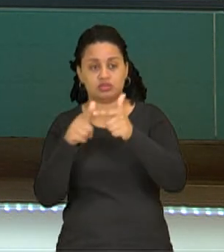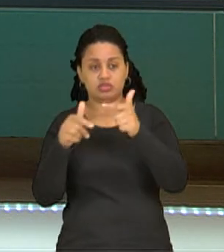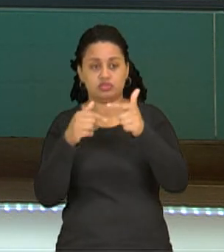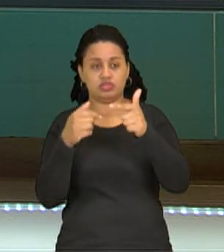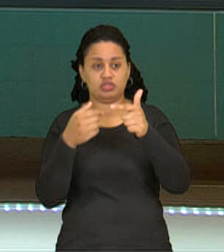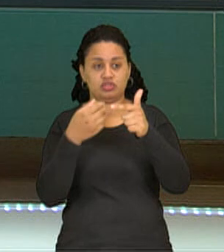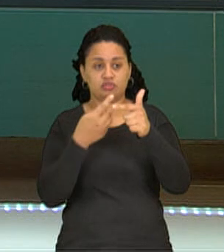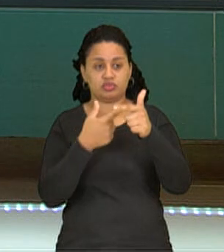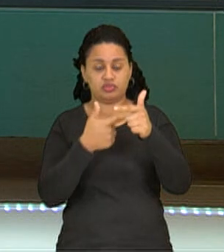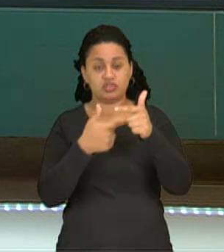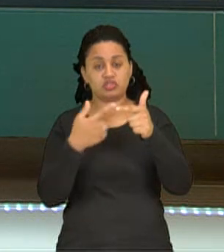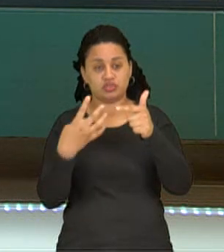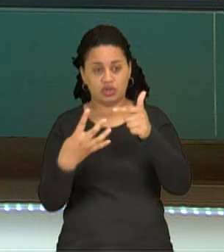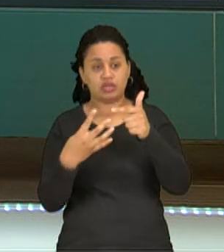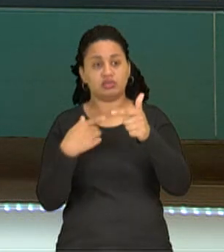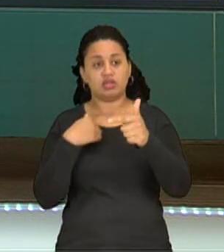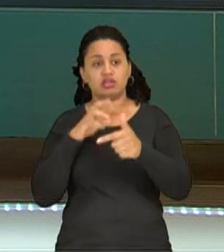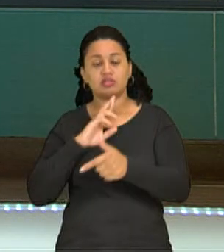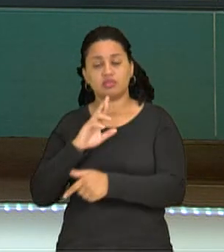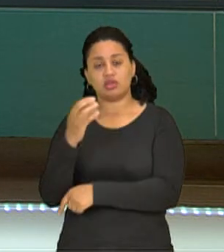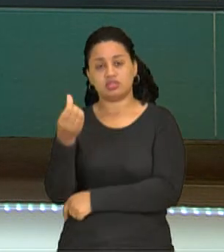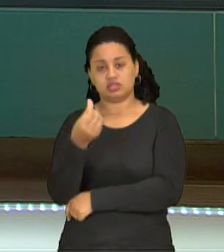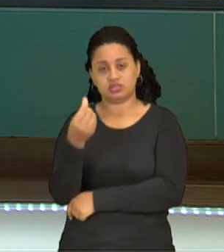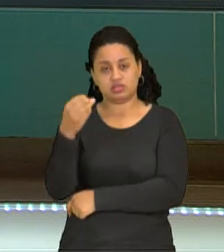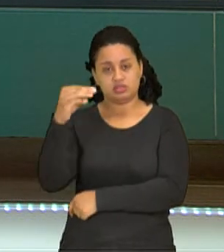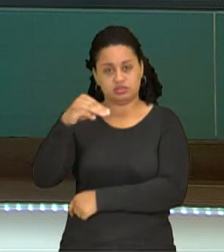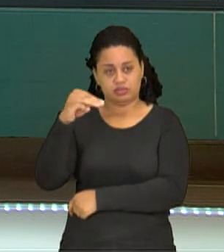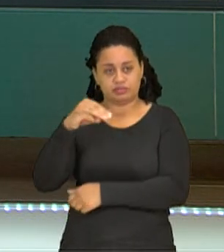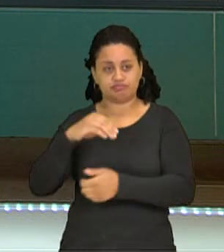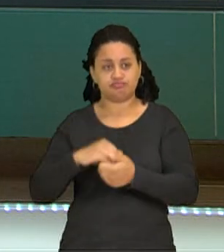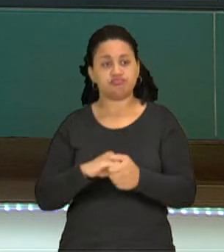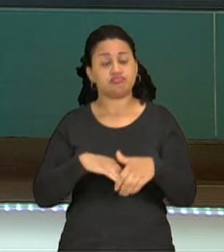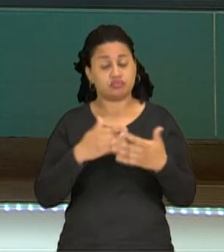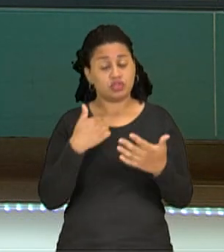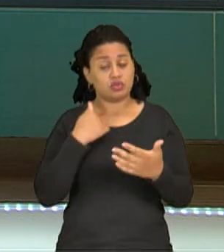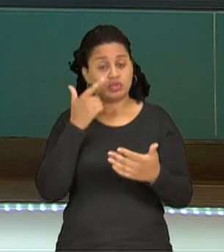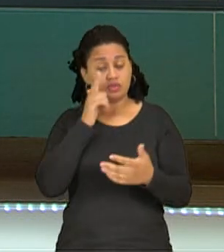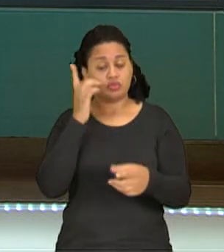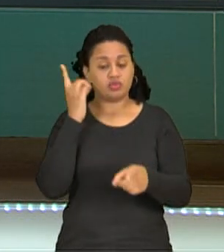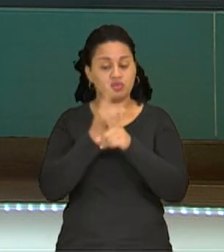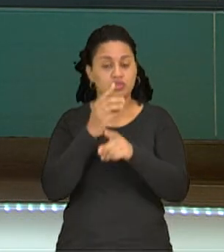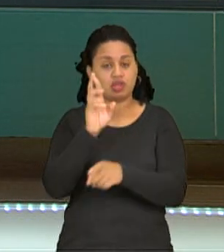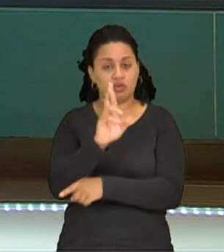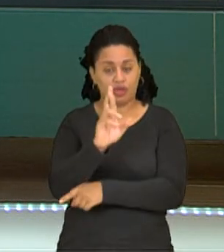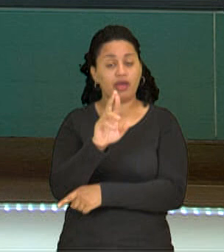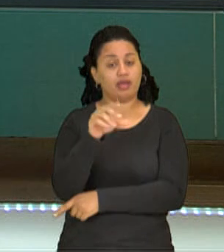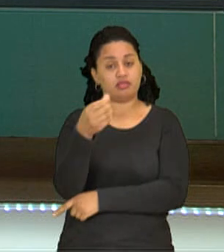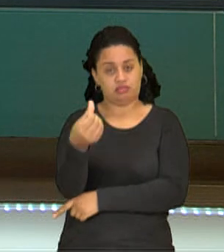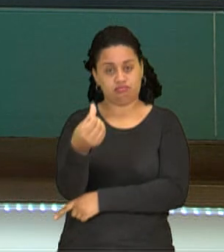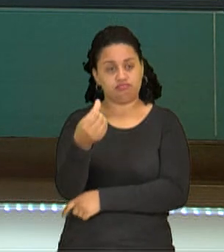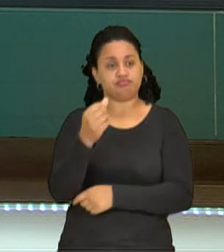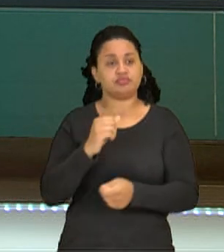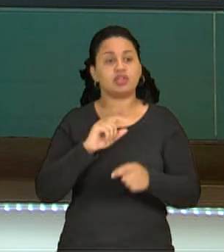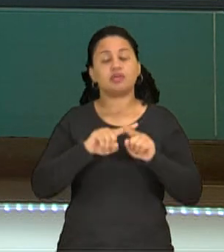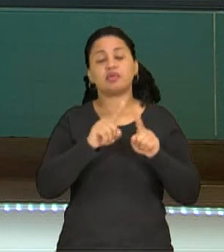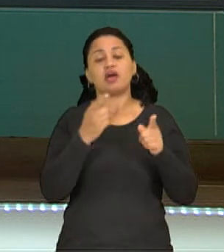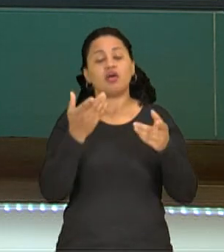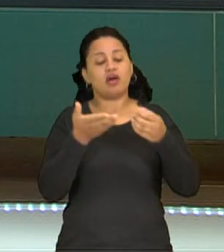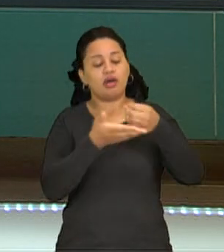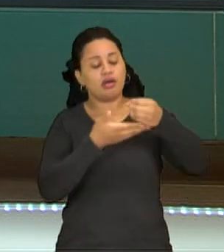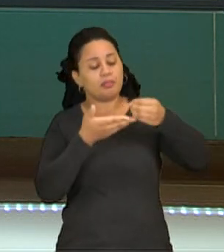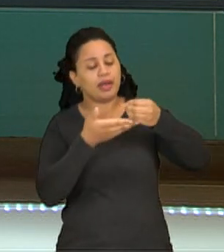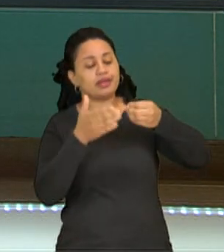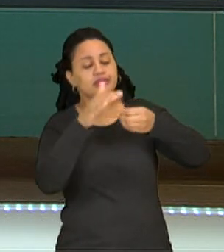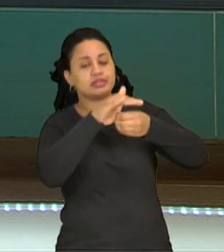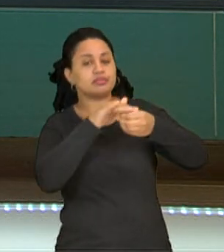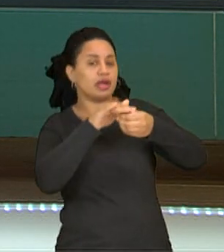vai dar, por 24 vai dar 6 metros. Portanto, nós temos o raio de 6 metros. Agora a gente precisa calcular a área da base.